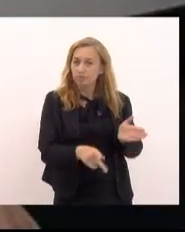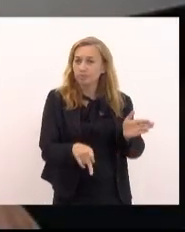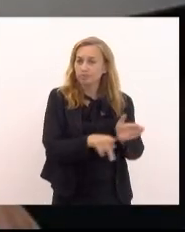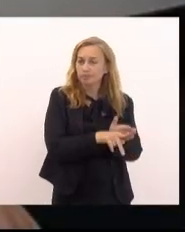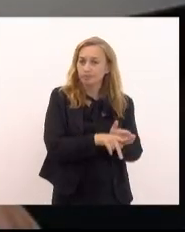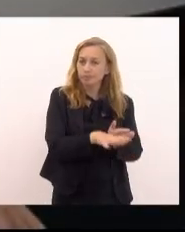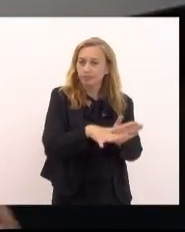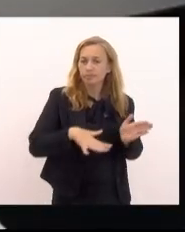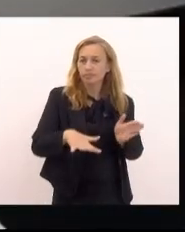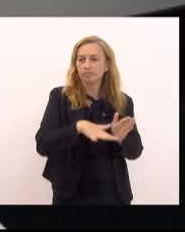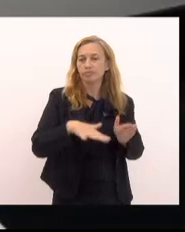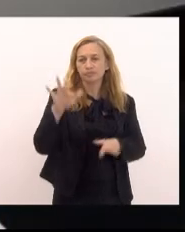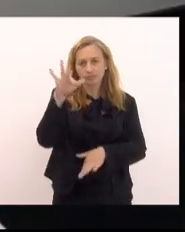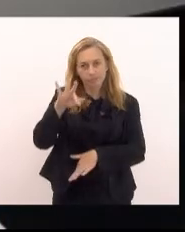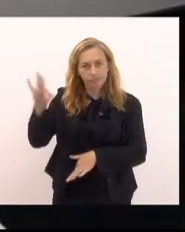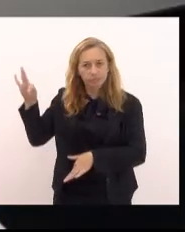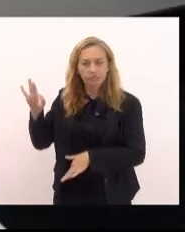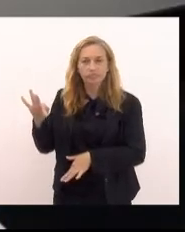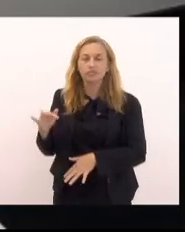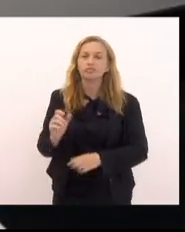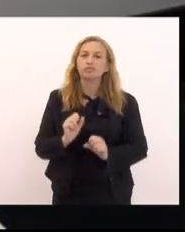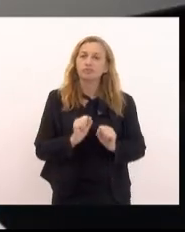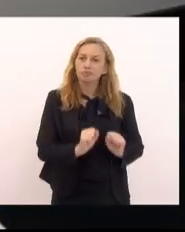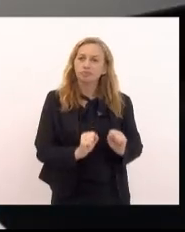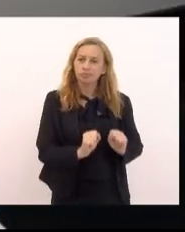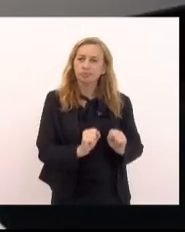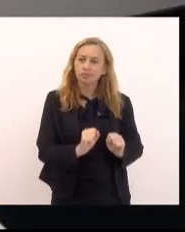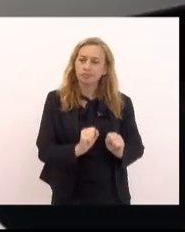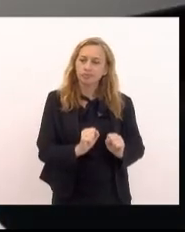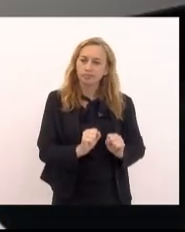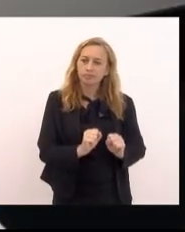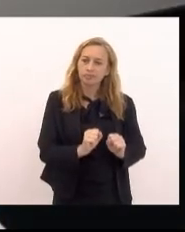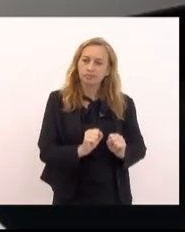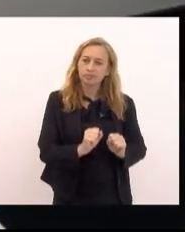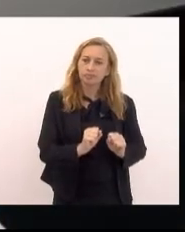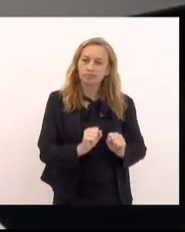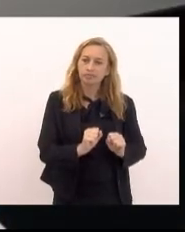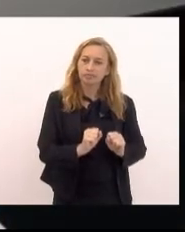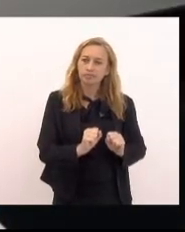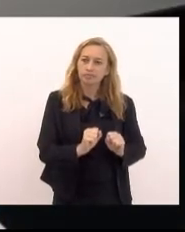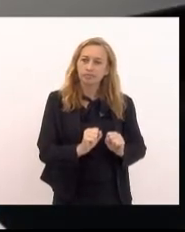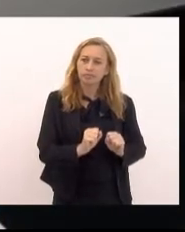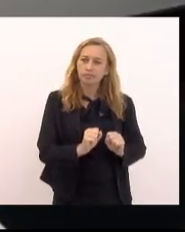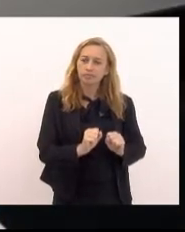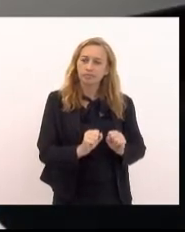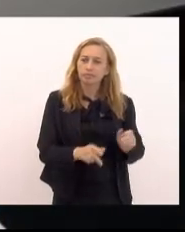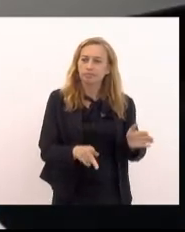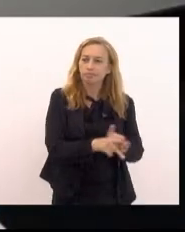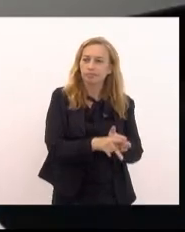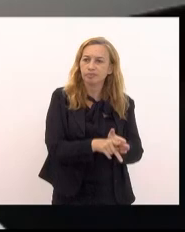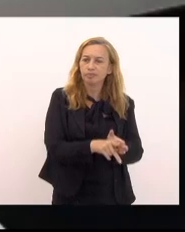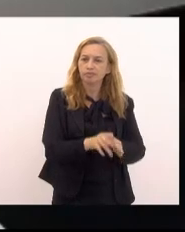no INSS em particular, venha para o domínio do Rio de Janeiro, esse imóvel, e aí o Rio de Janeiro possa dar ele o destino